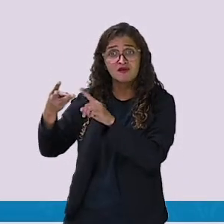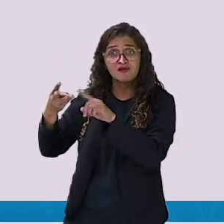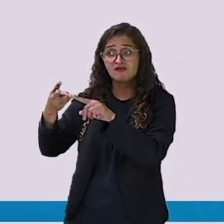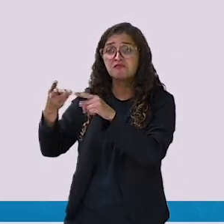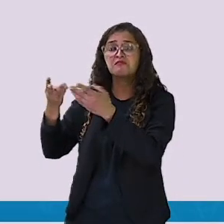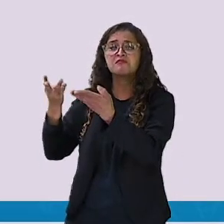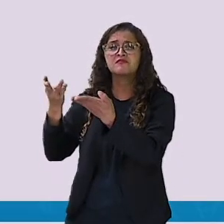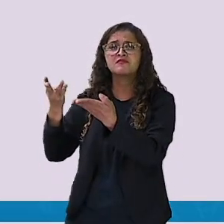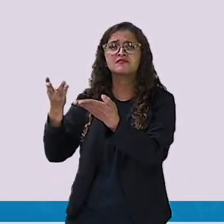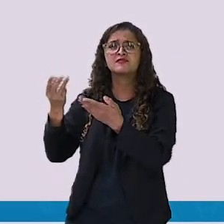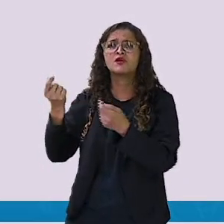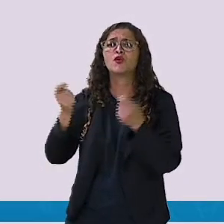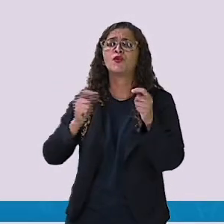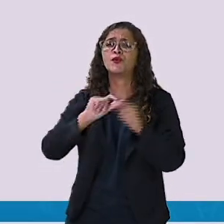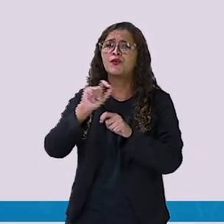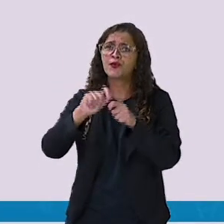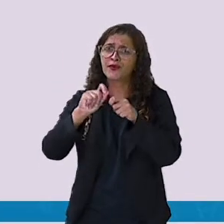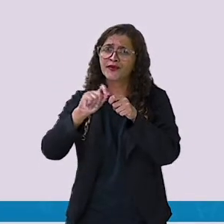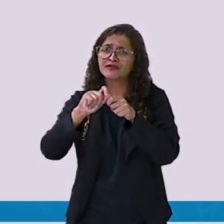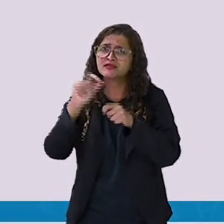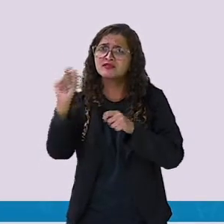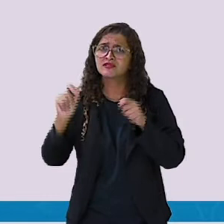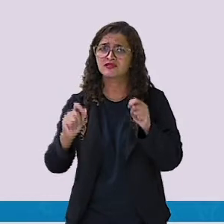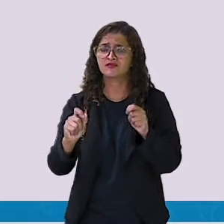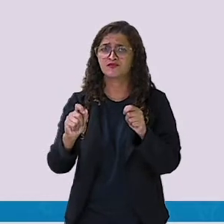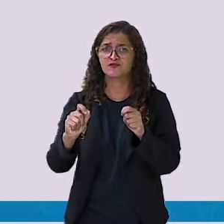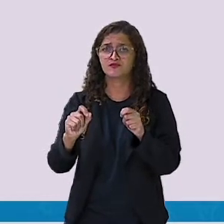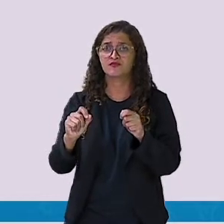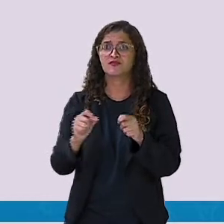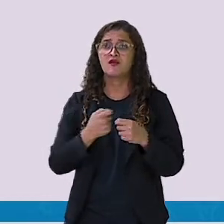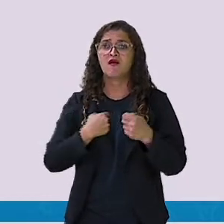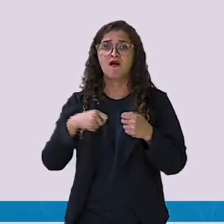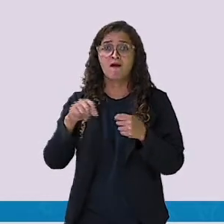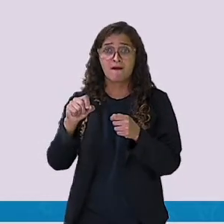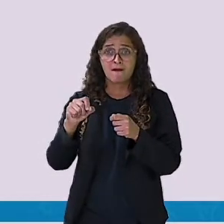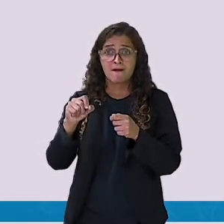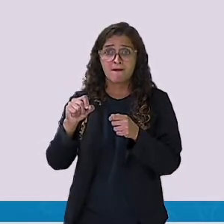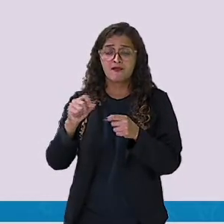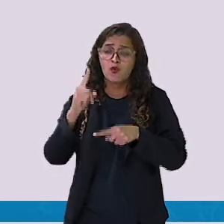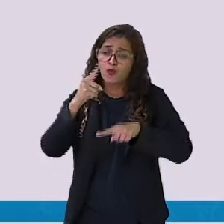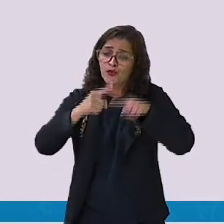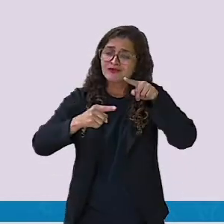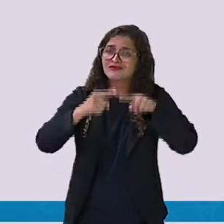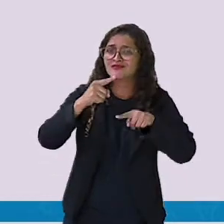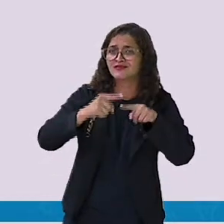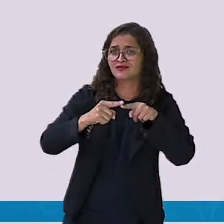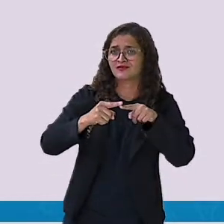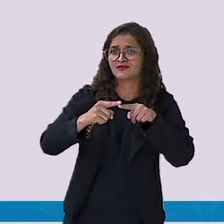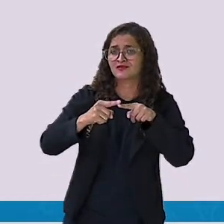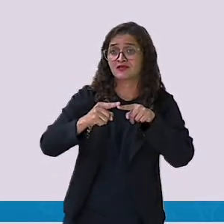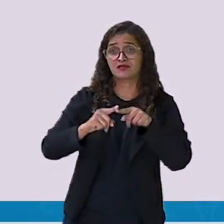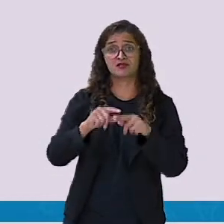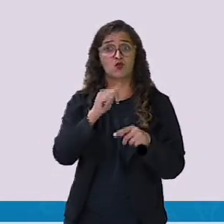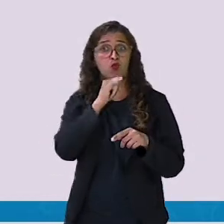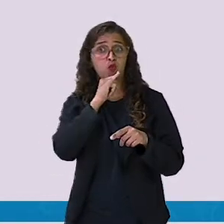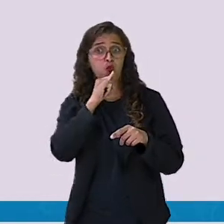semiduráveis produzem artigos que oferecem uma vida útil média, como roupas, calçados, celulares, entre